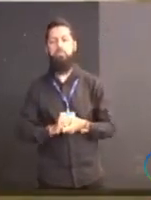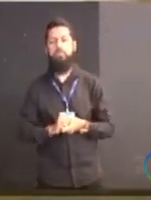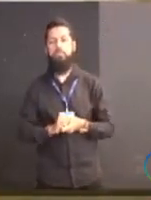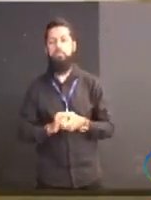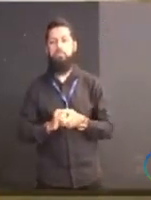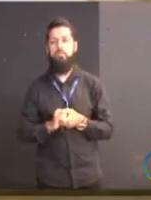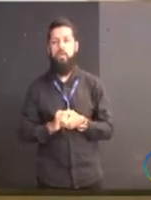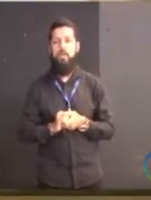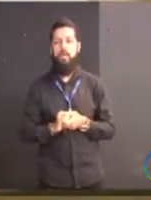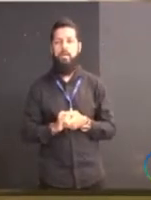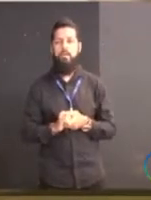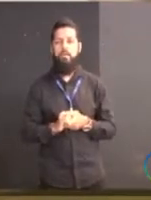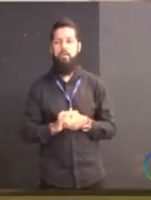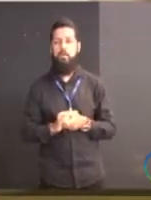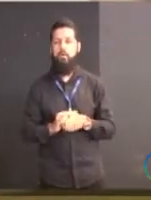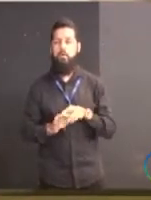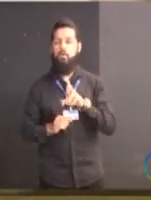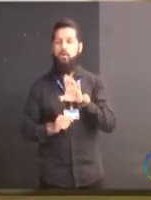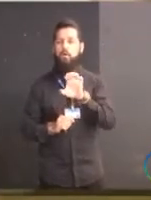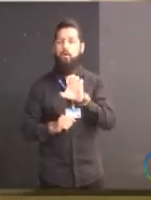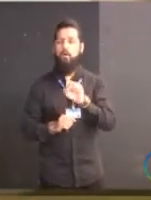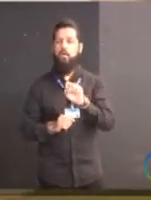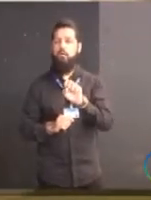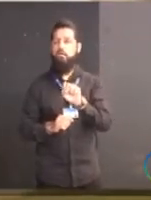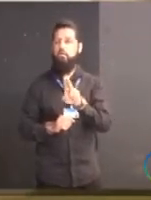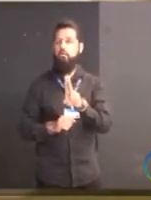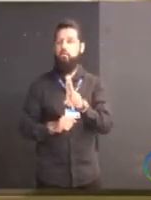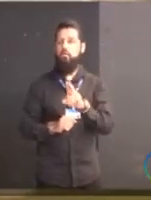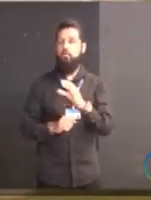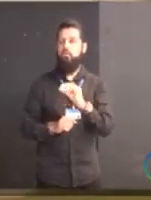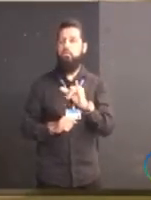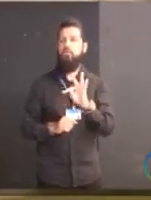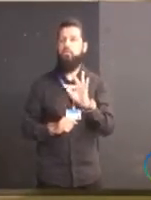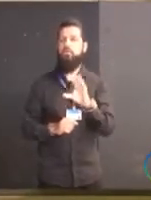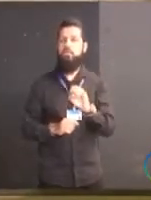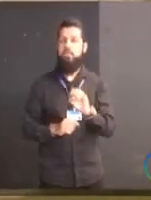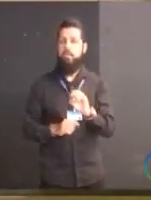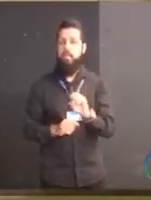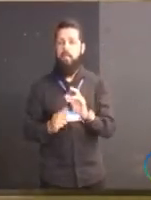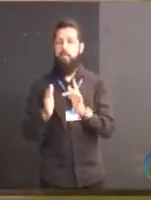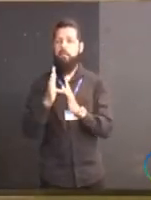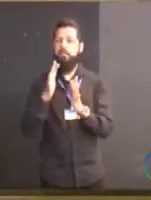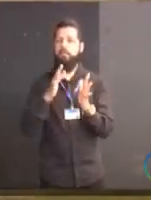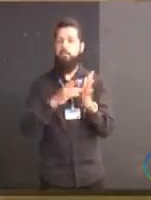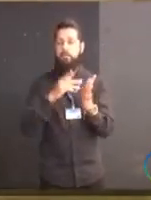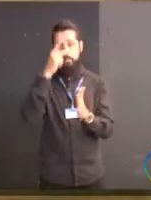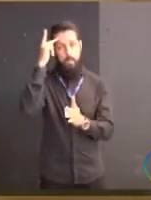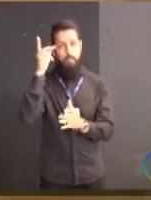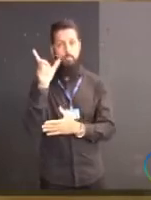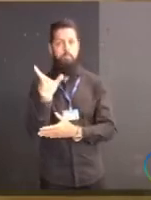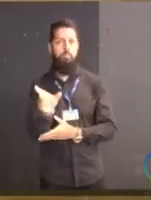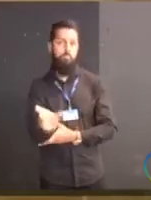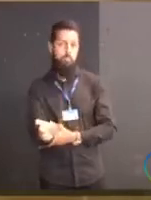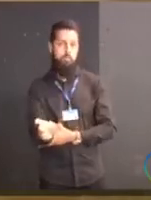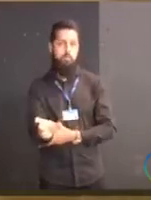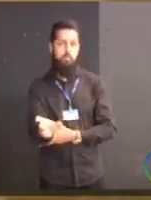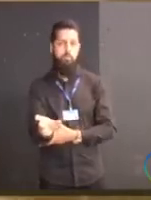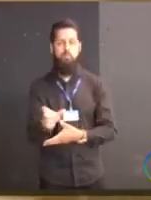Jesus Cristo para que ele, como um grande engenheiro, um arquiteto de